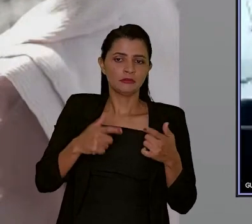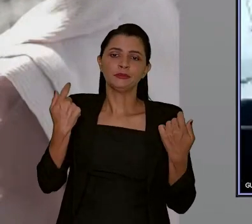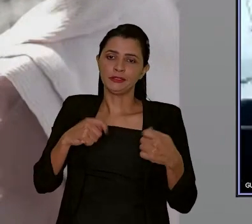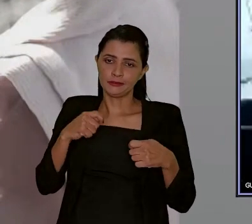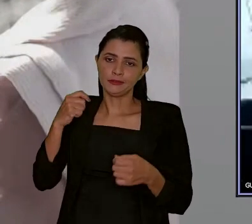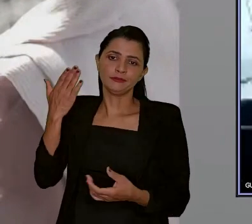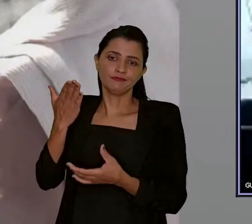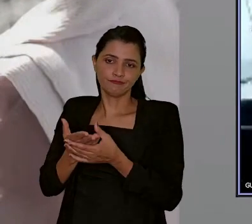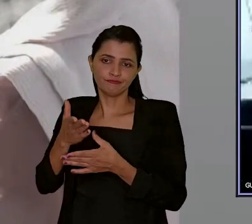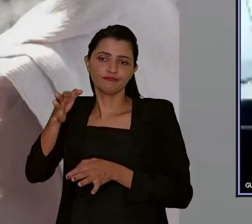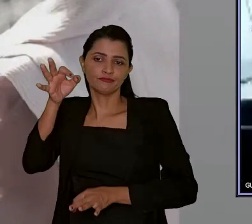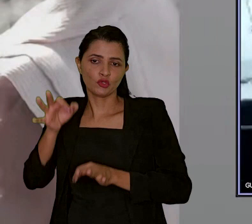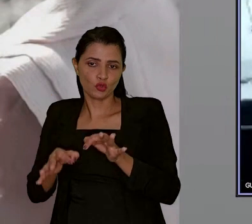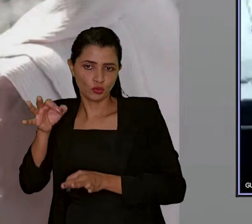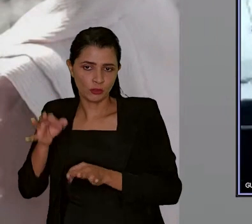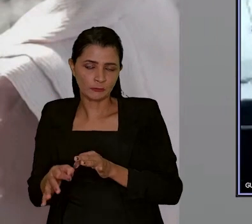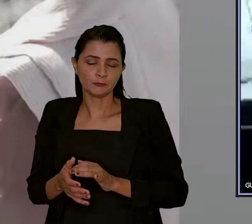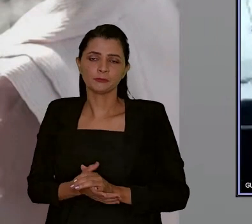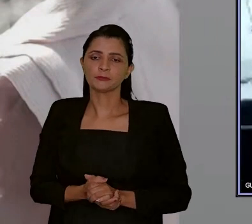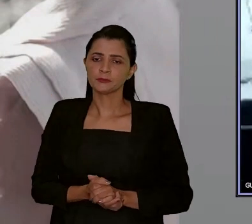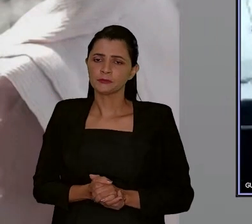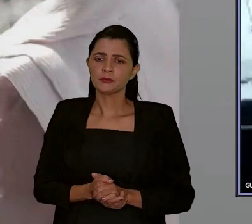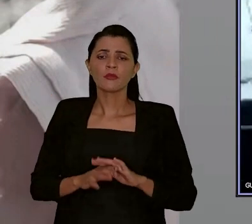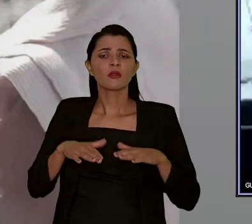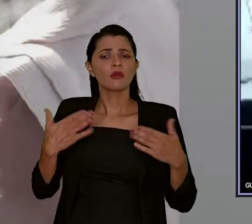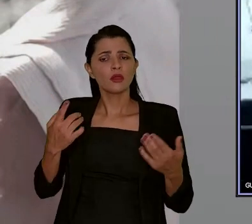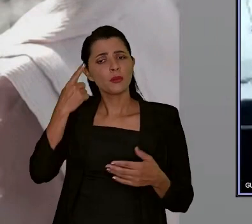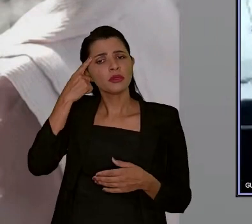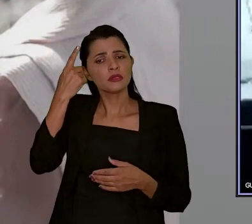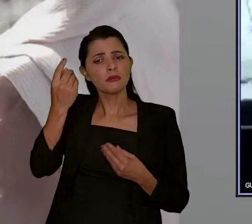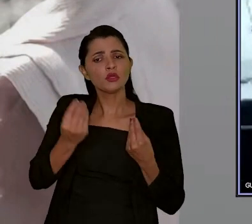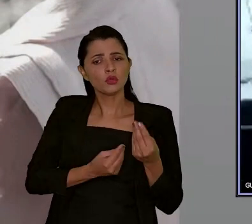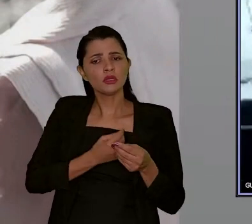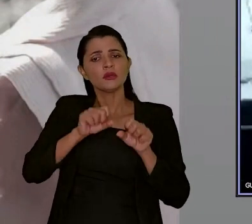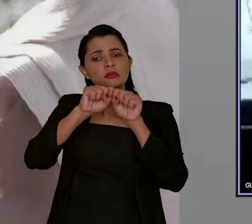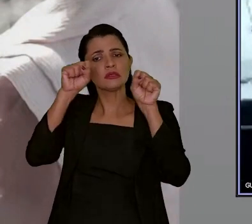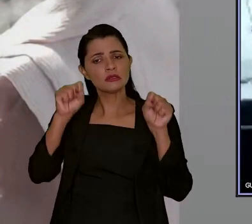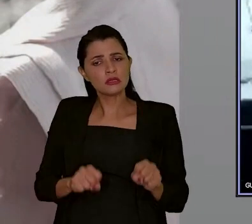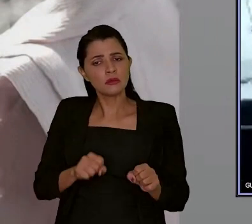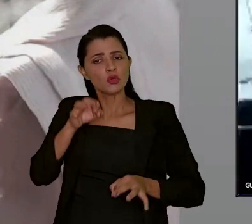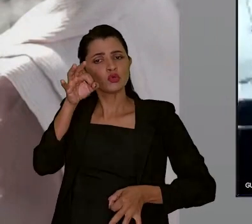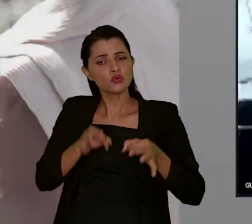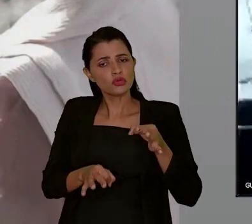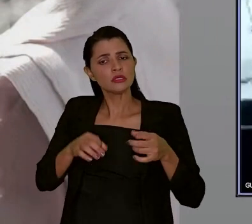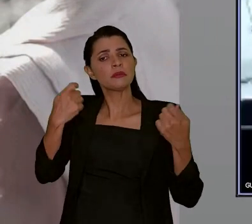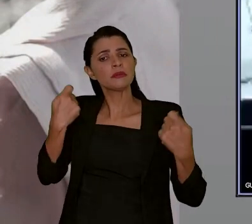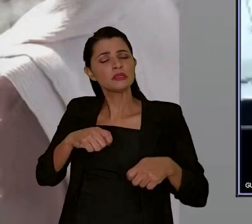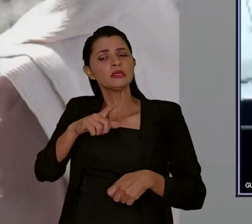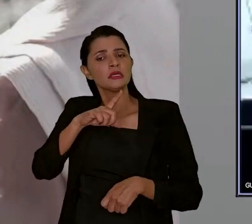Daí, então, a ideia de que o sistema de justiça ele esteja devidamente